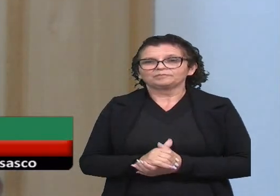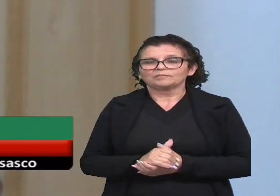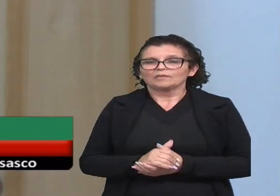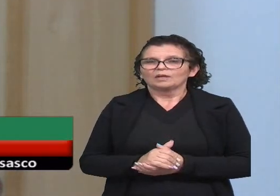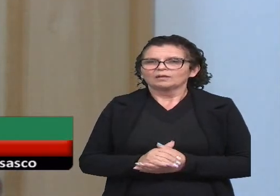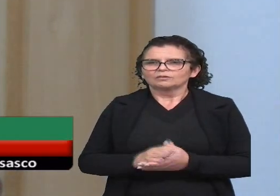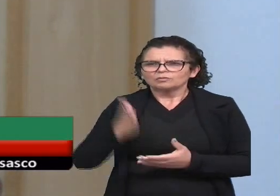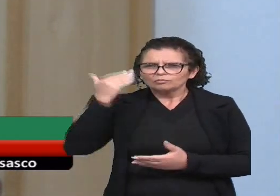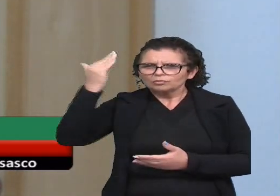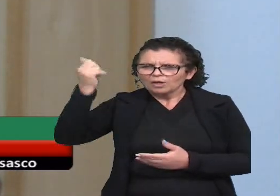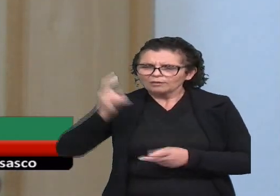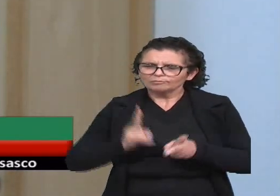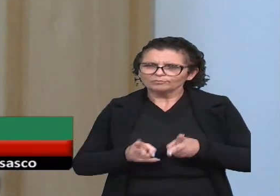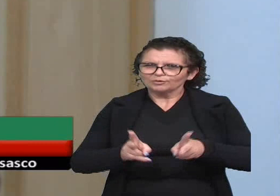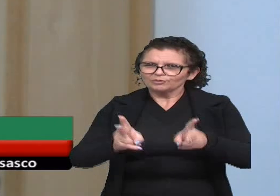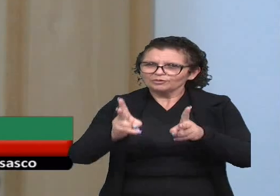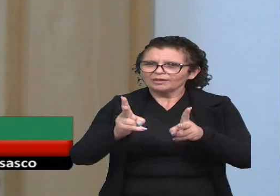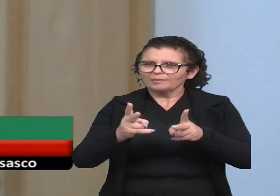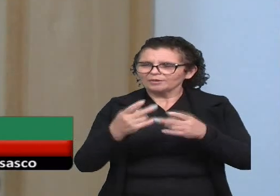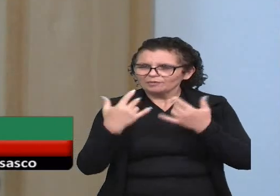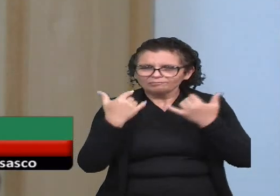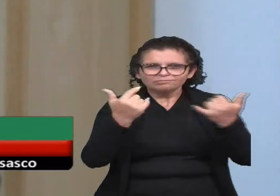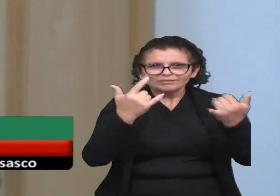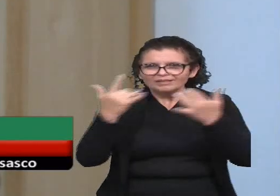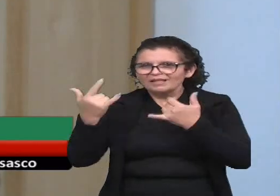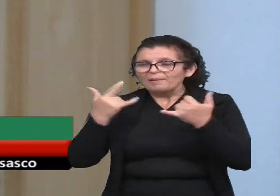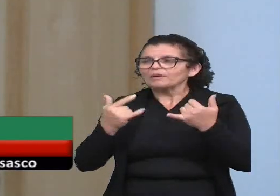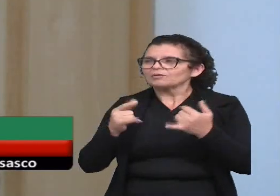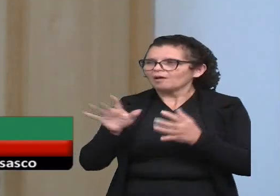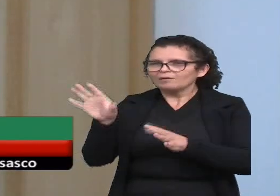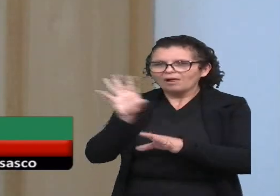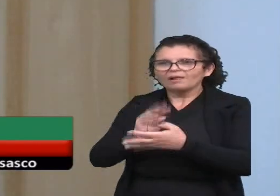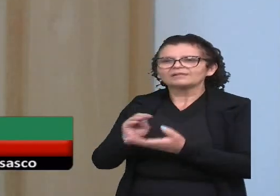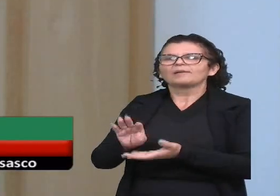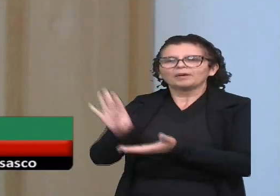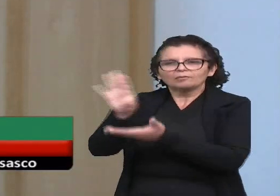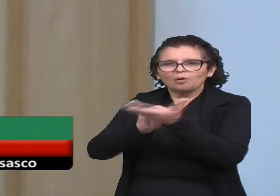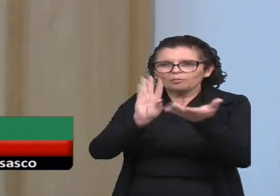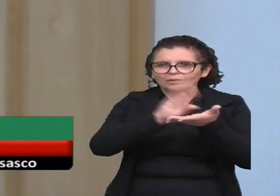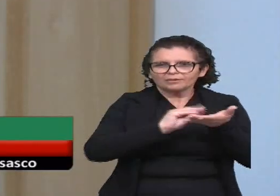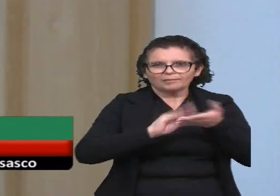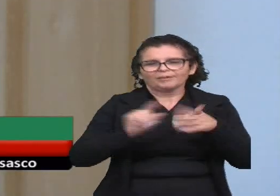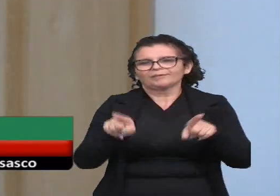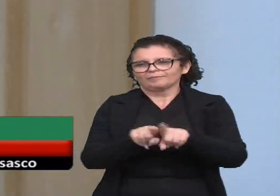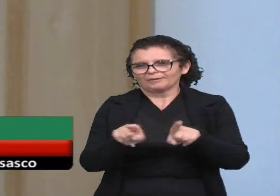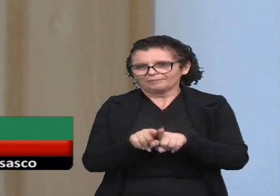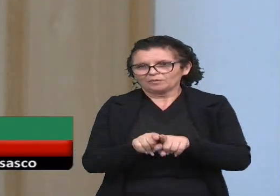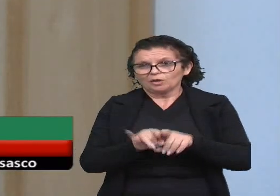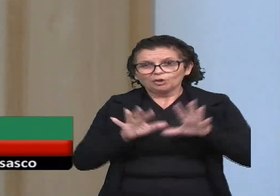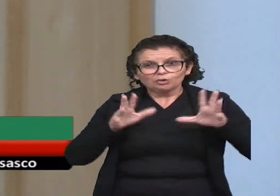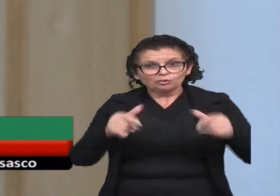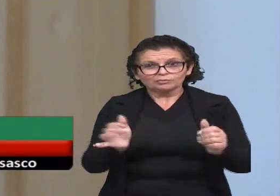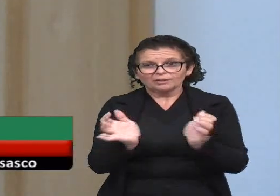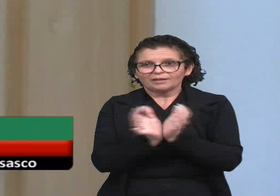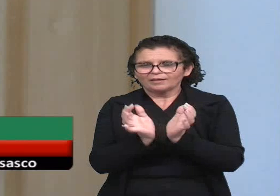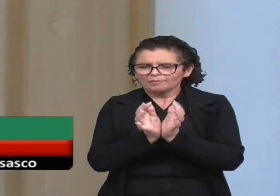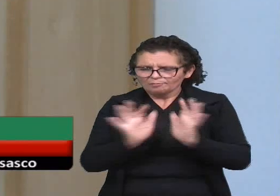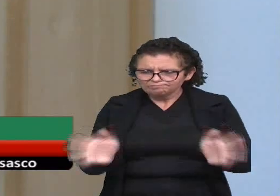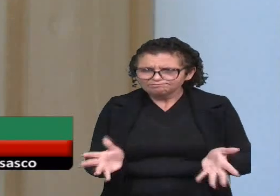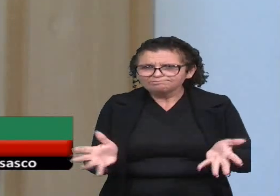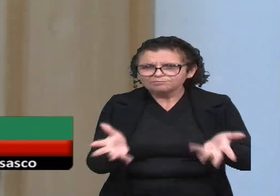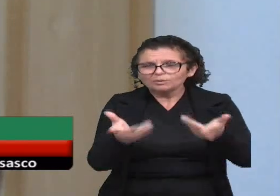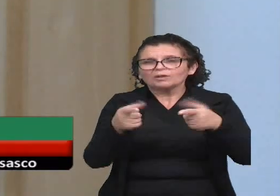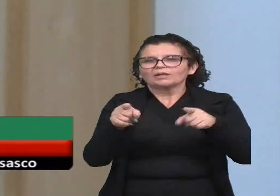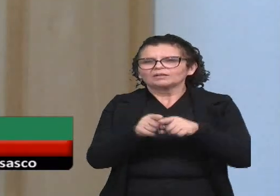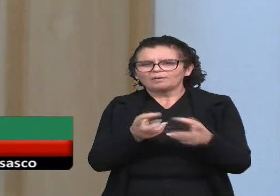o sucesso continue inspirando, impactando positivamente, não só a cidade de Osasco, mas toda a sua equipe, que com certeza